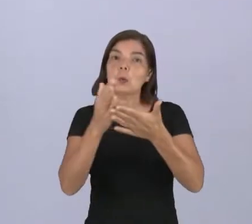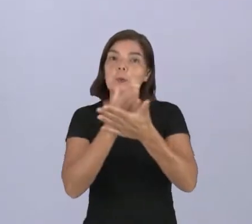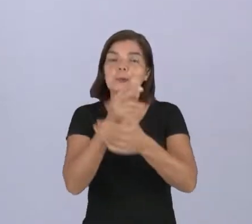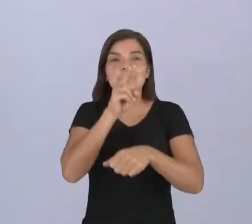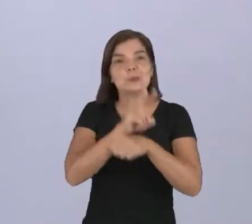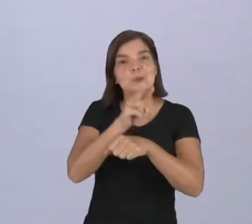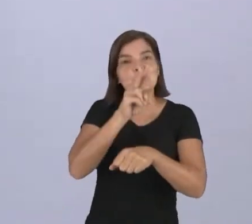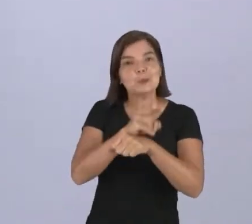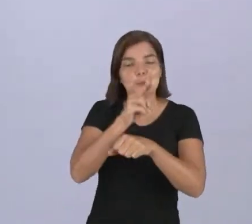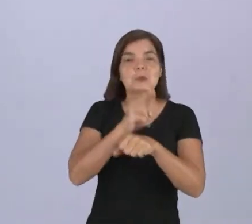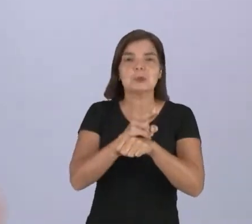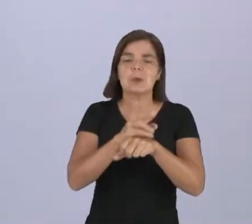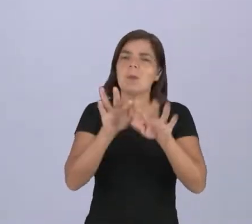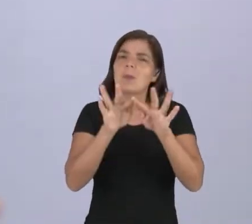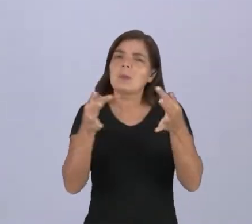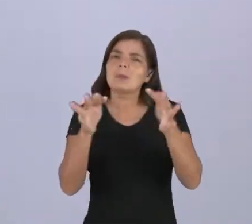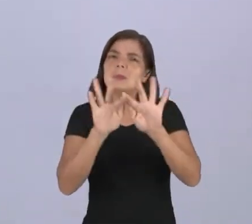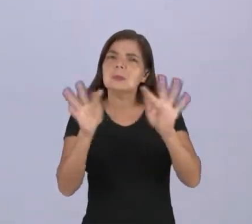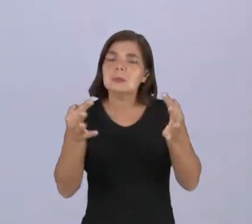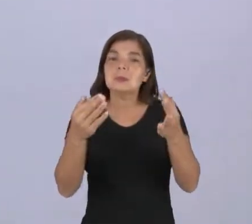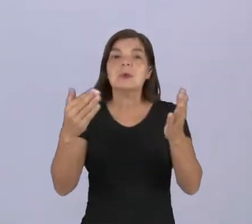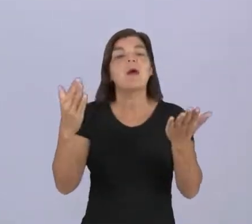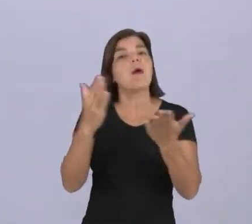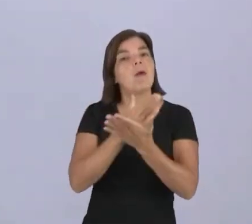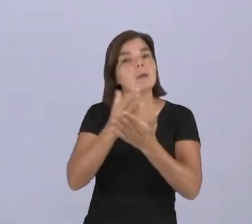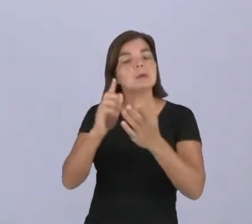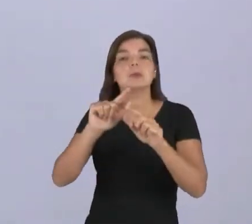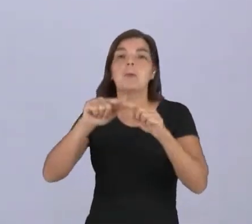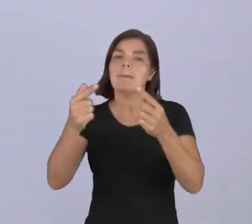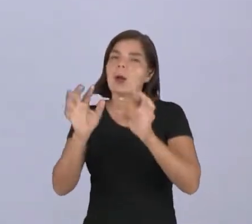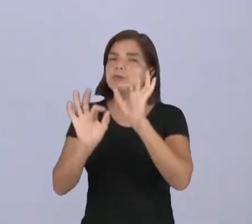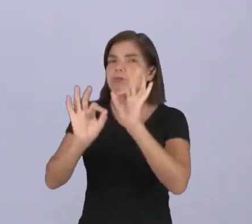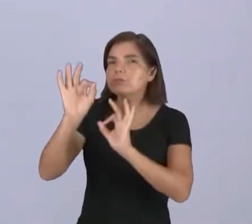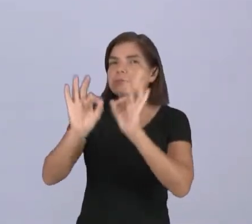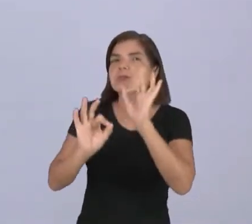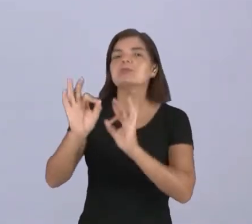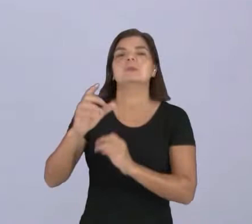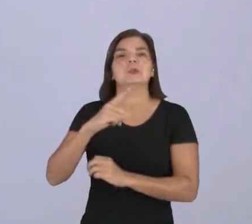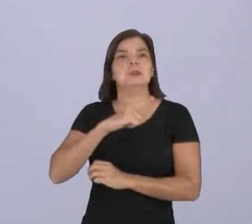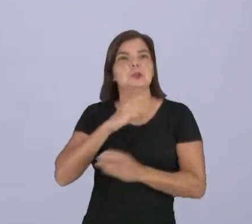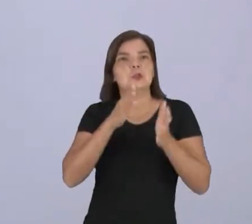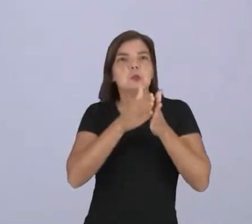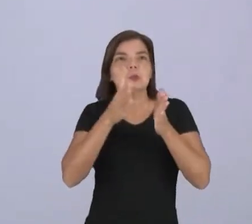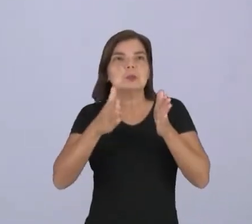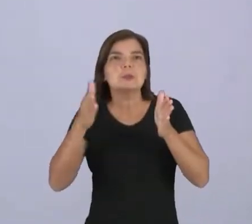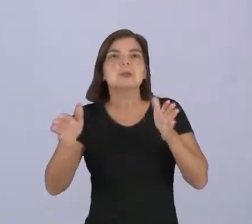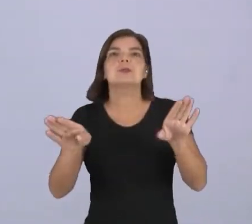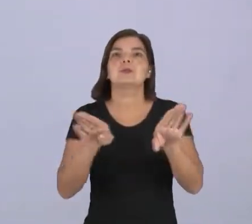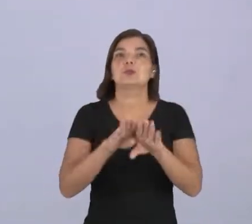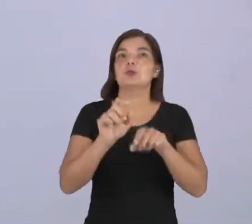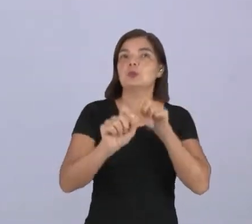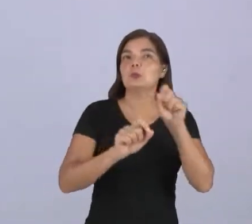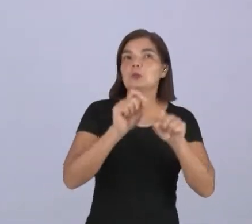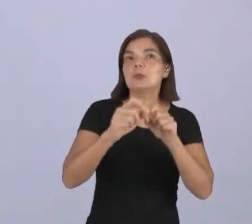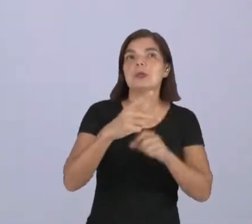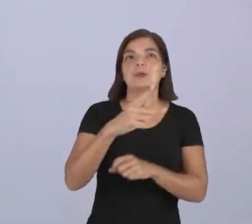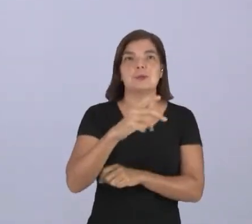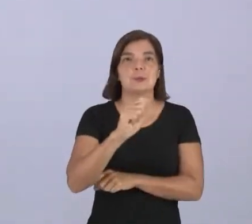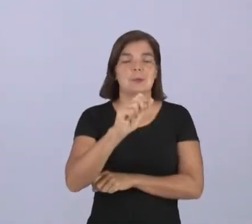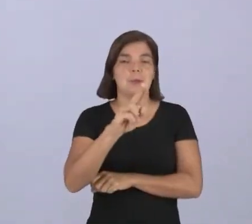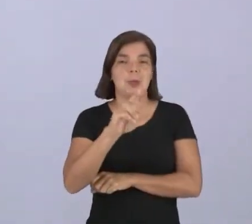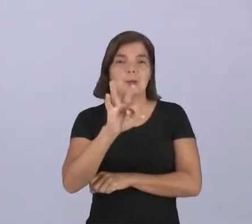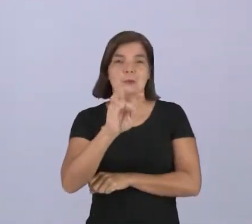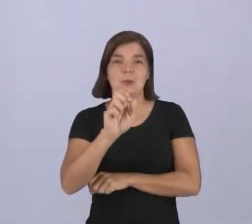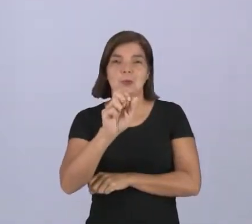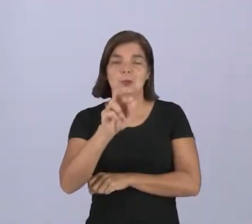de conservação, desde formas mais simples, a algumas formas mais elaboradas. A gente tem o processo de pasteurização, que a gente observa